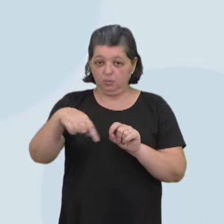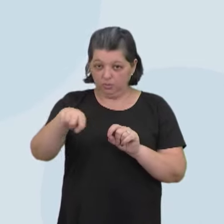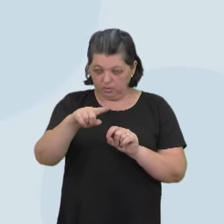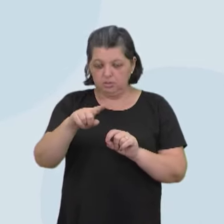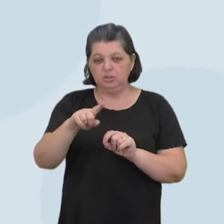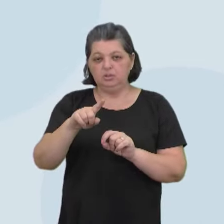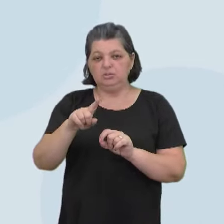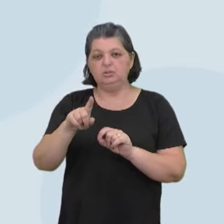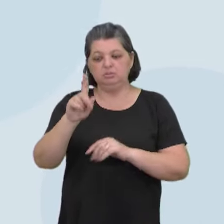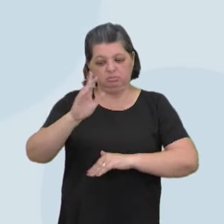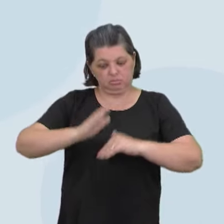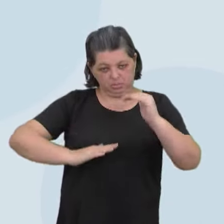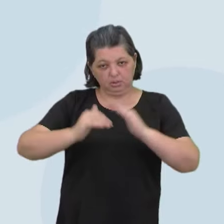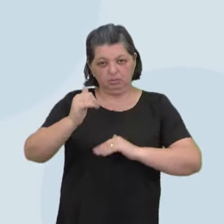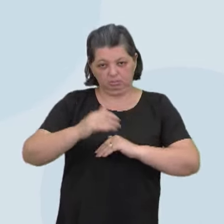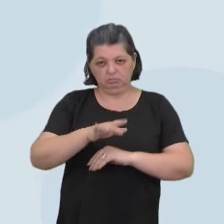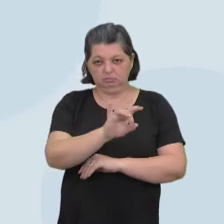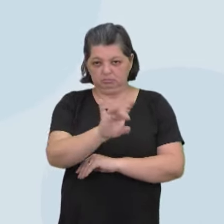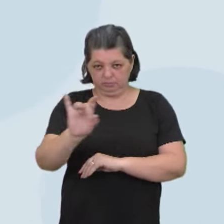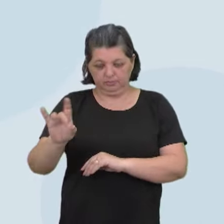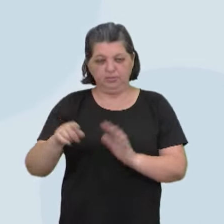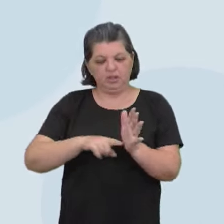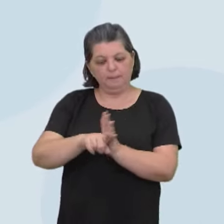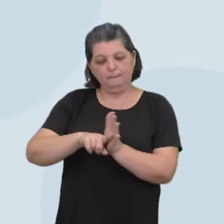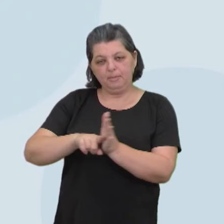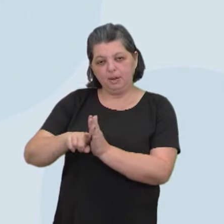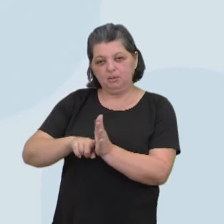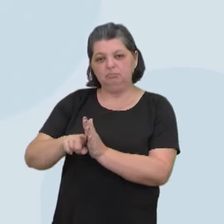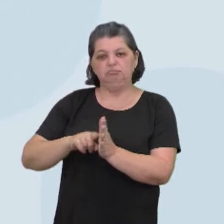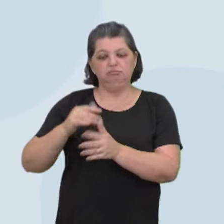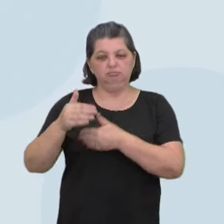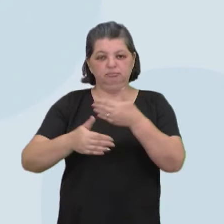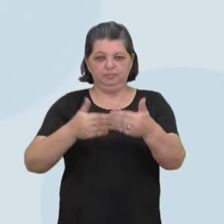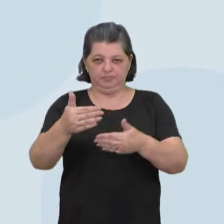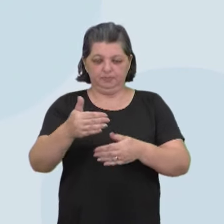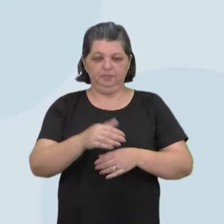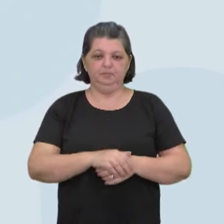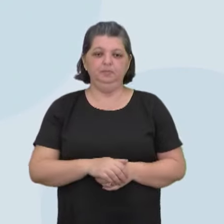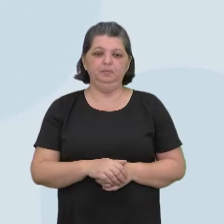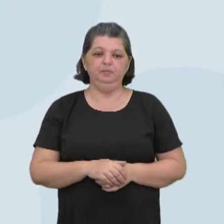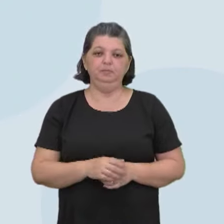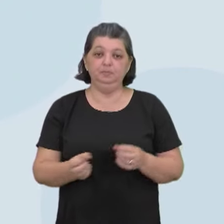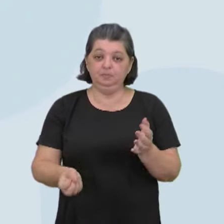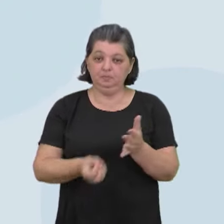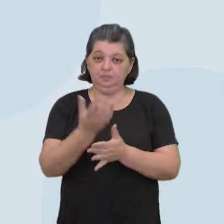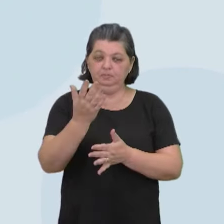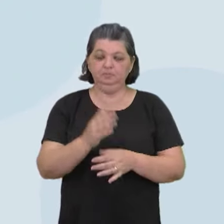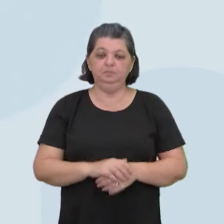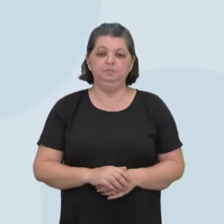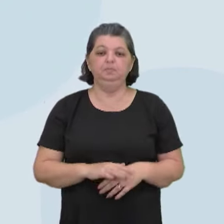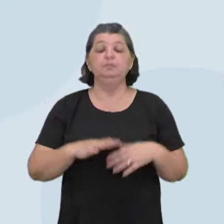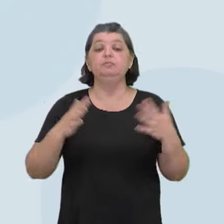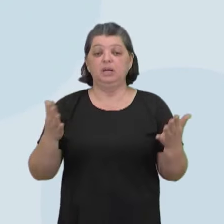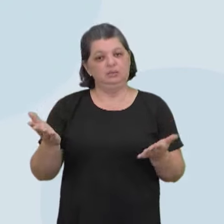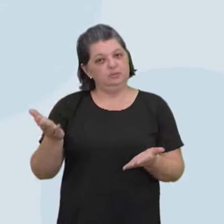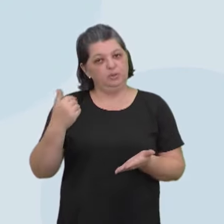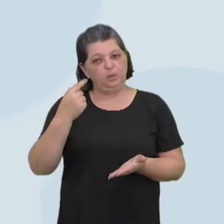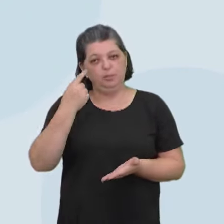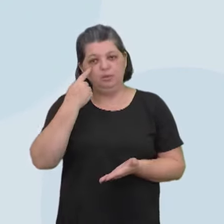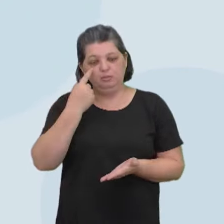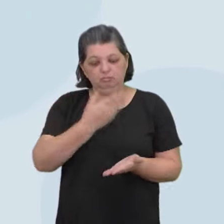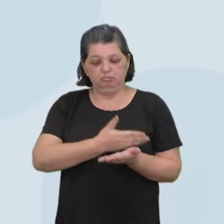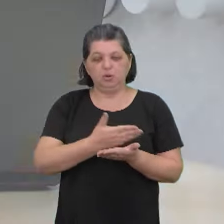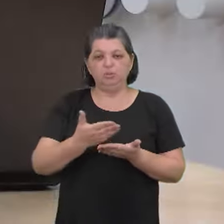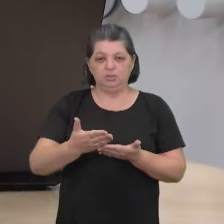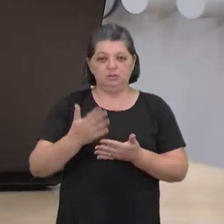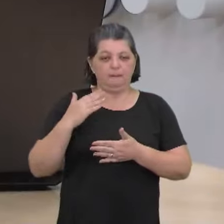pôr a mão na massa e investigar e produzir. Tá certo? Mas, então, vamos lá. Vamos dando aqui um passinho de